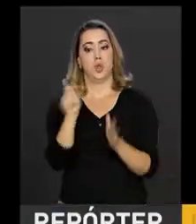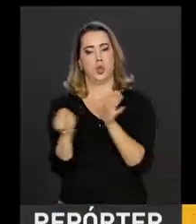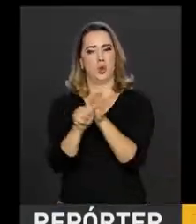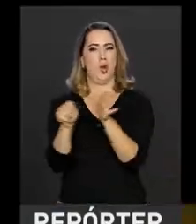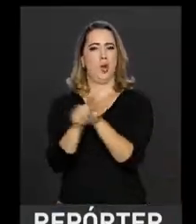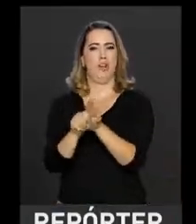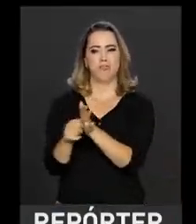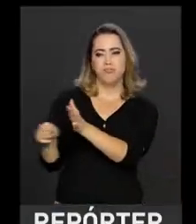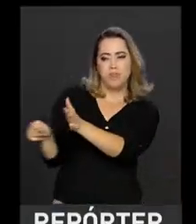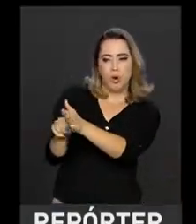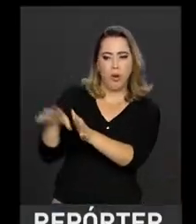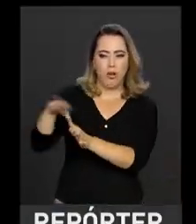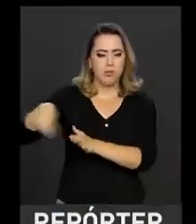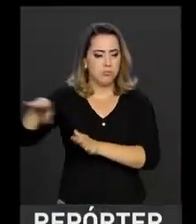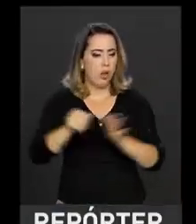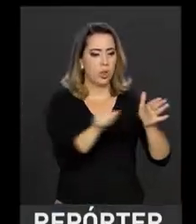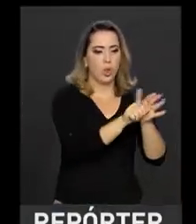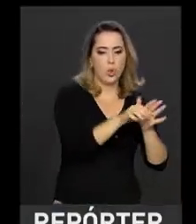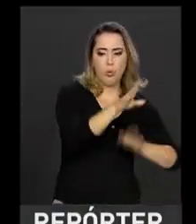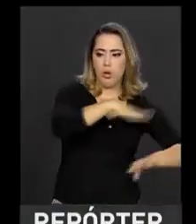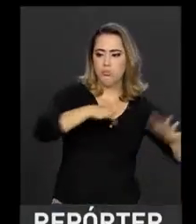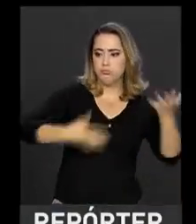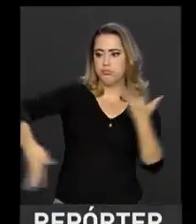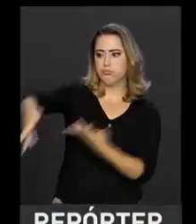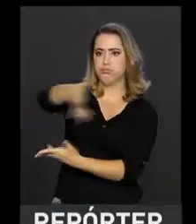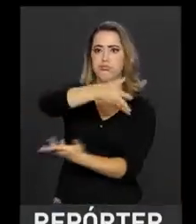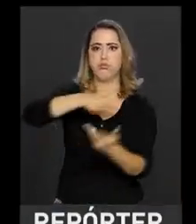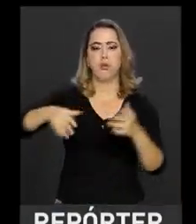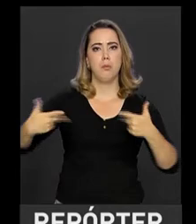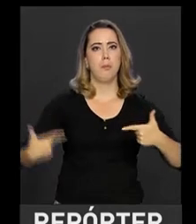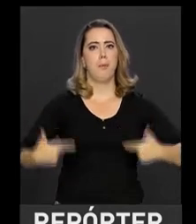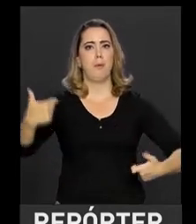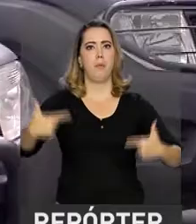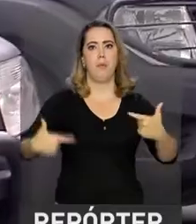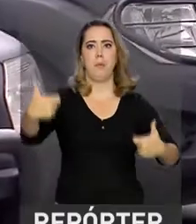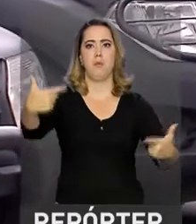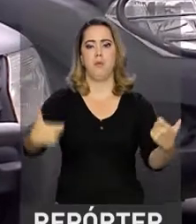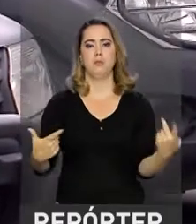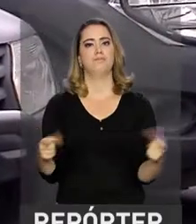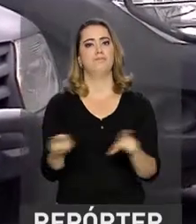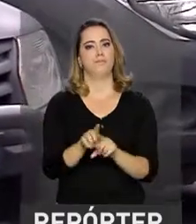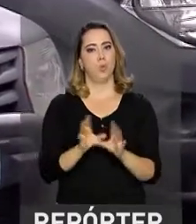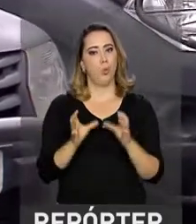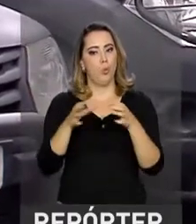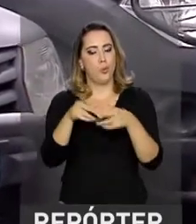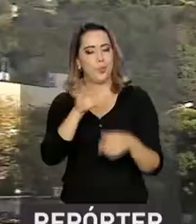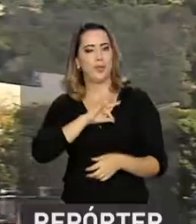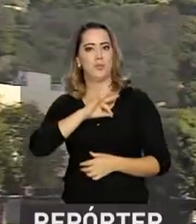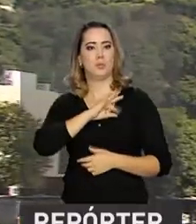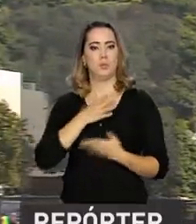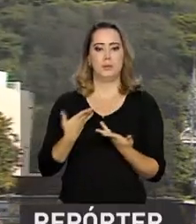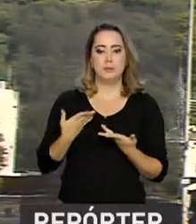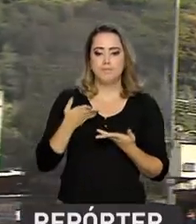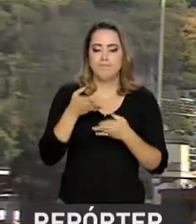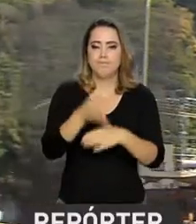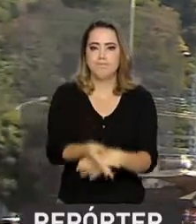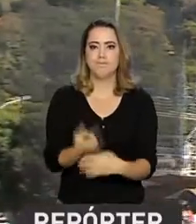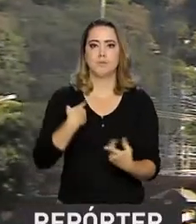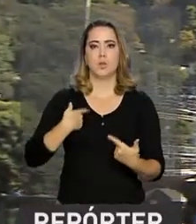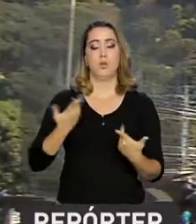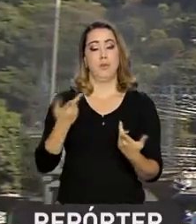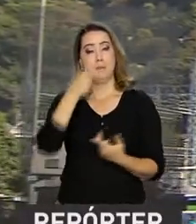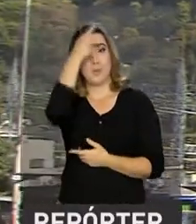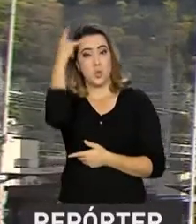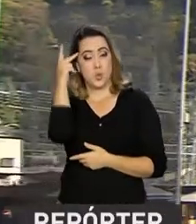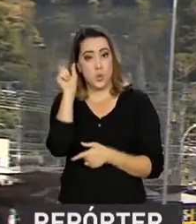nesta sexta-feira intensa troca de tiros entre traficantes e forças policiais colocou sob o fogo